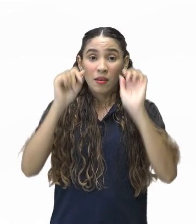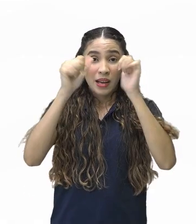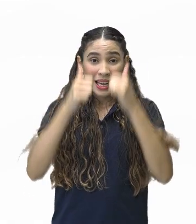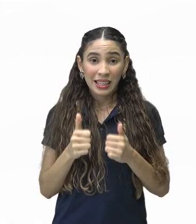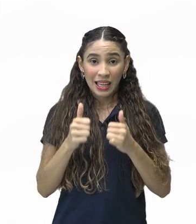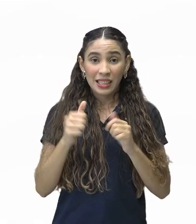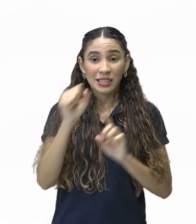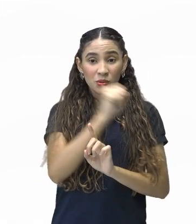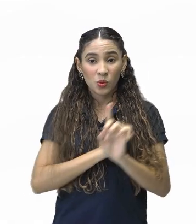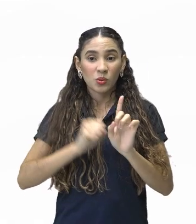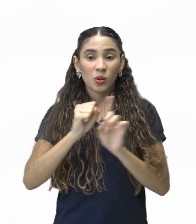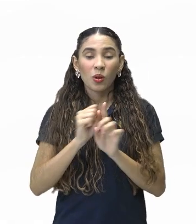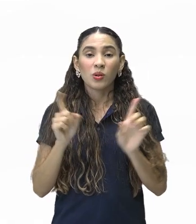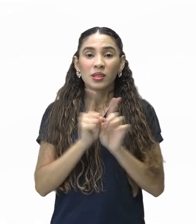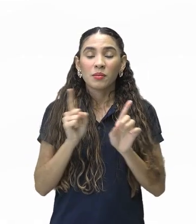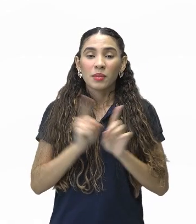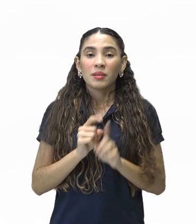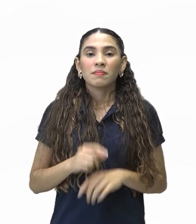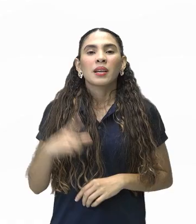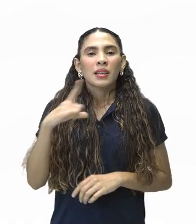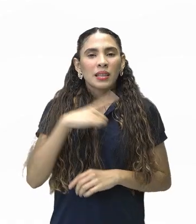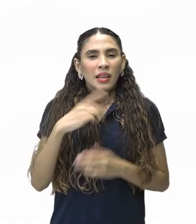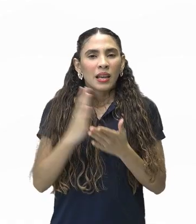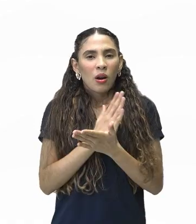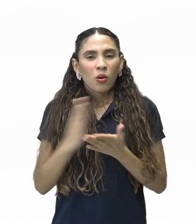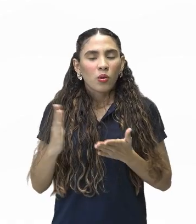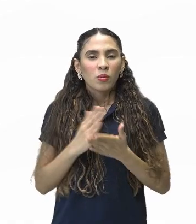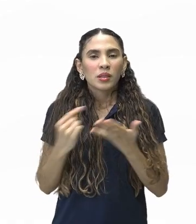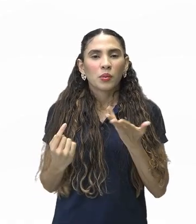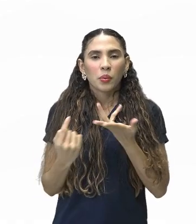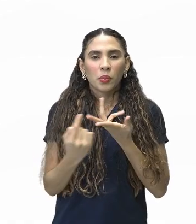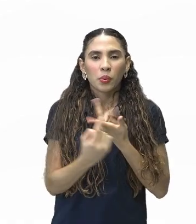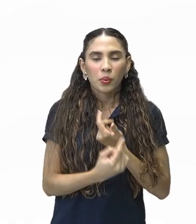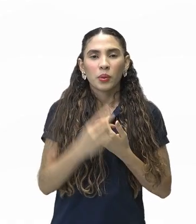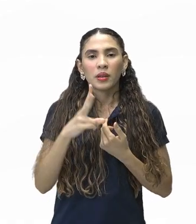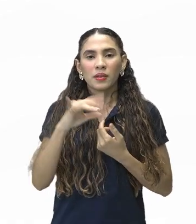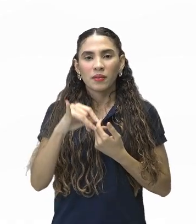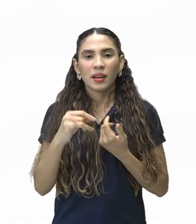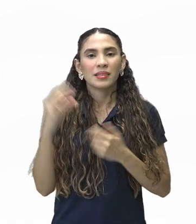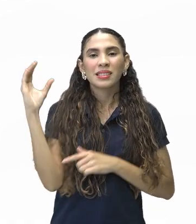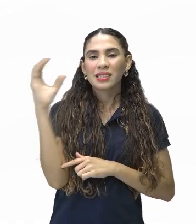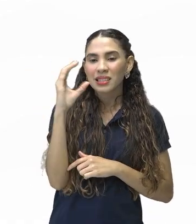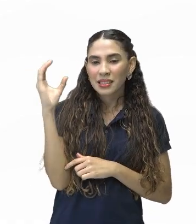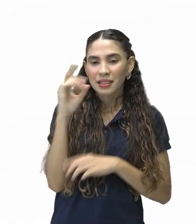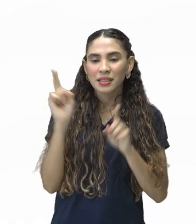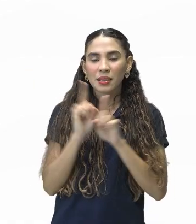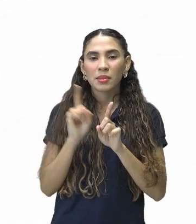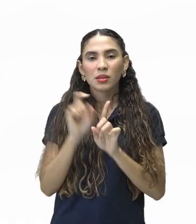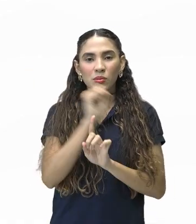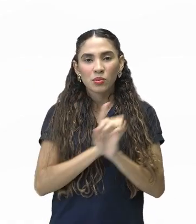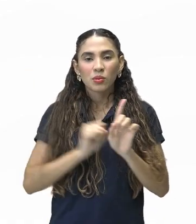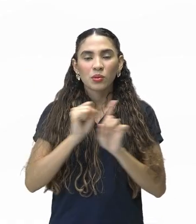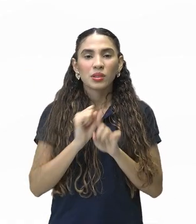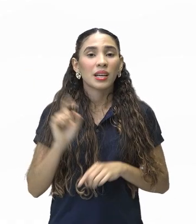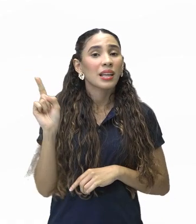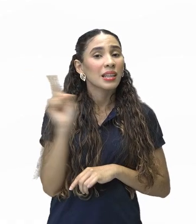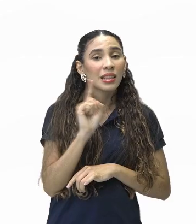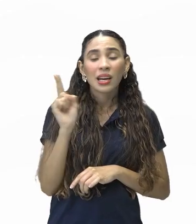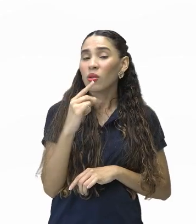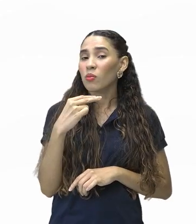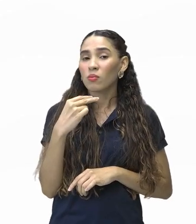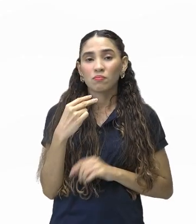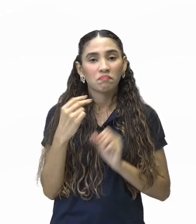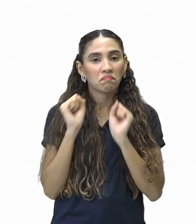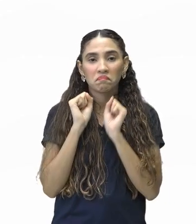análise sociológica. Existem algumas questões que a nossa ciência, que a sociologia, não